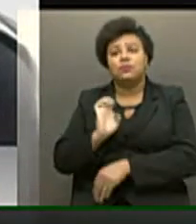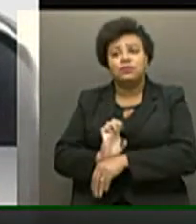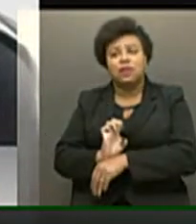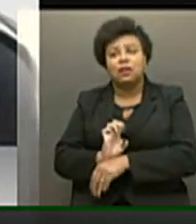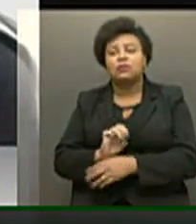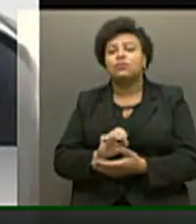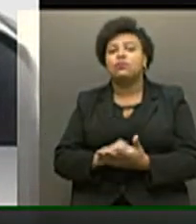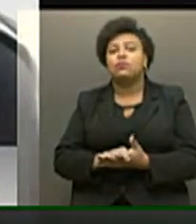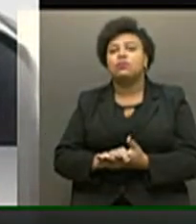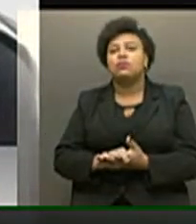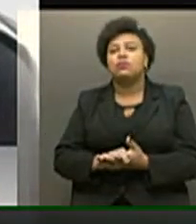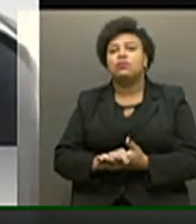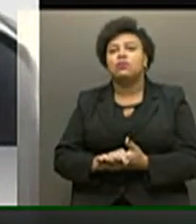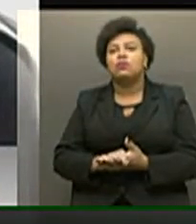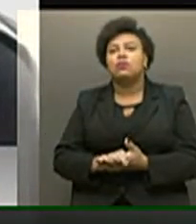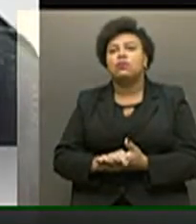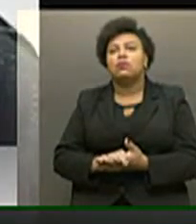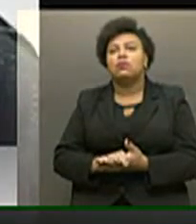Estado.